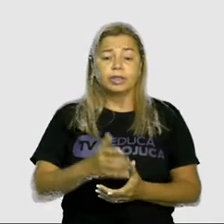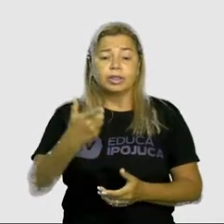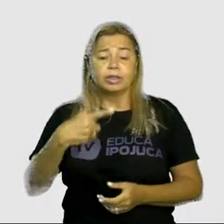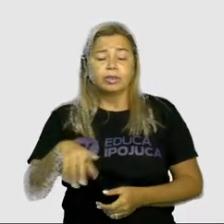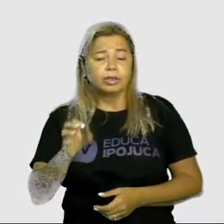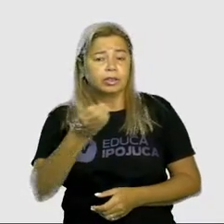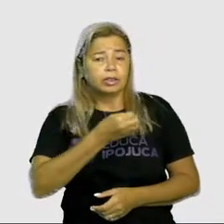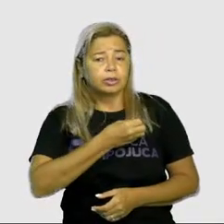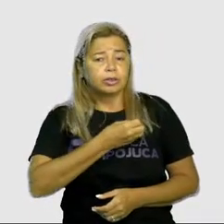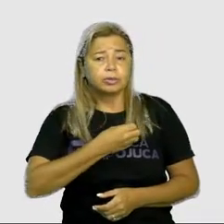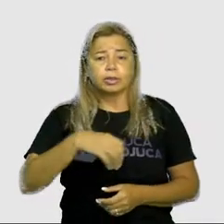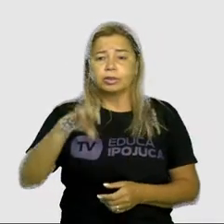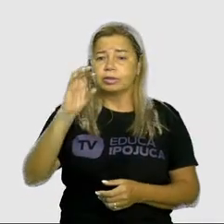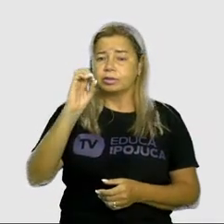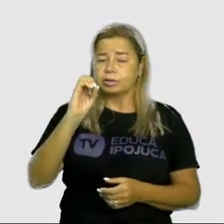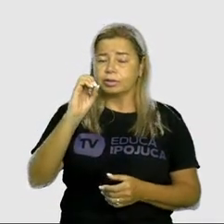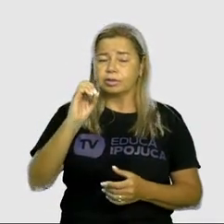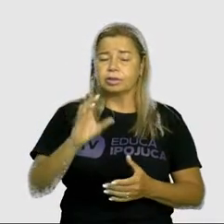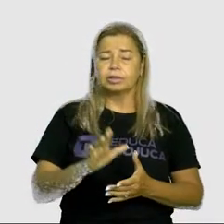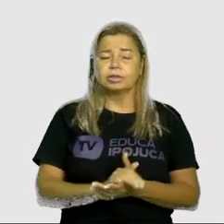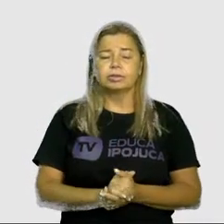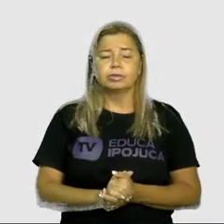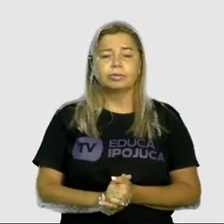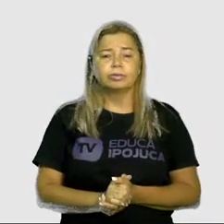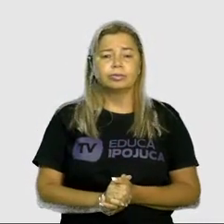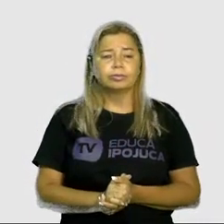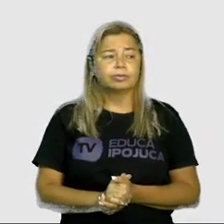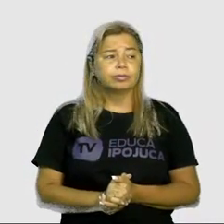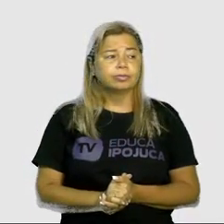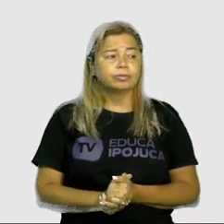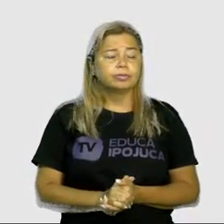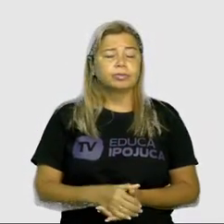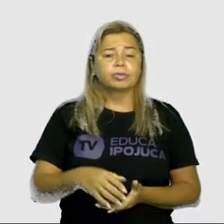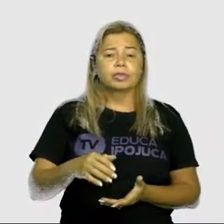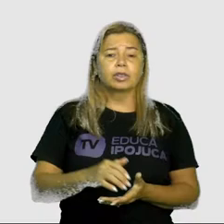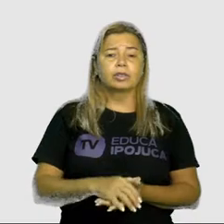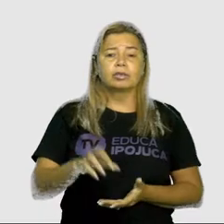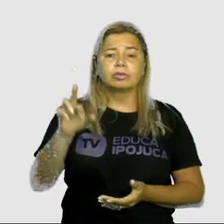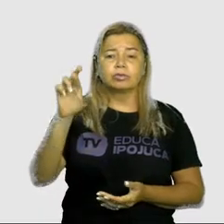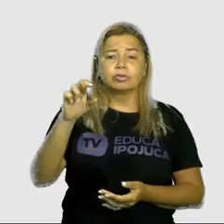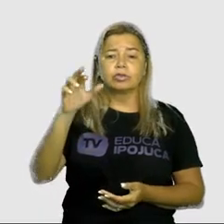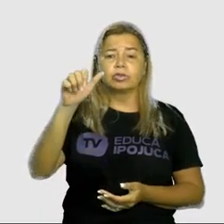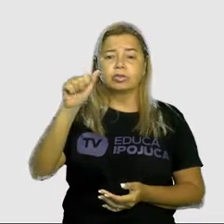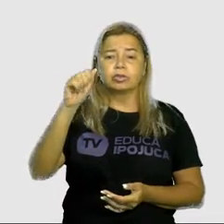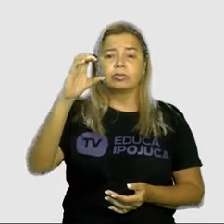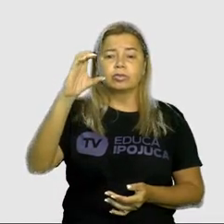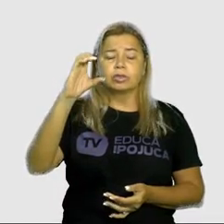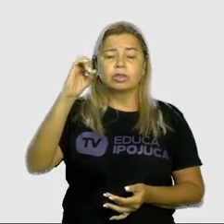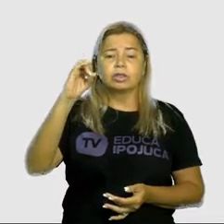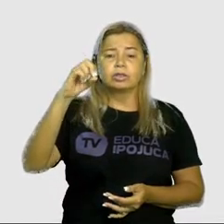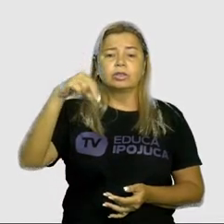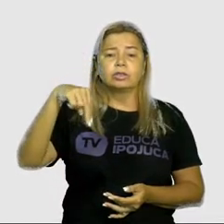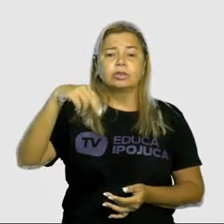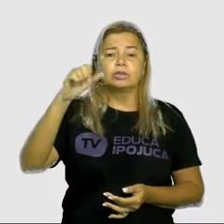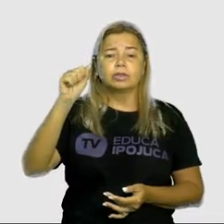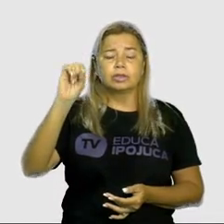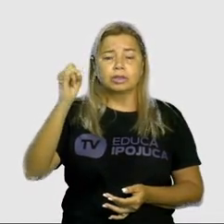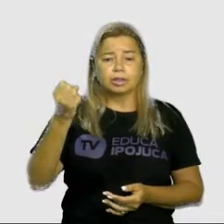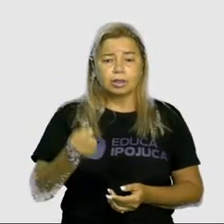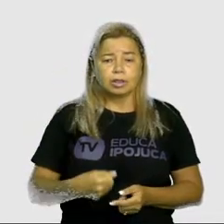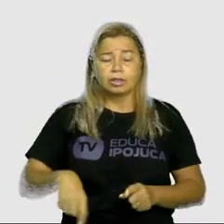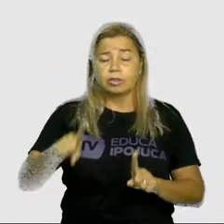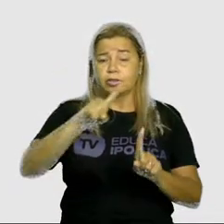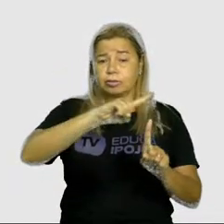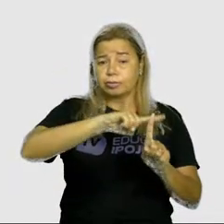esse aqui a gente tem a classificação dos números racionais os racionais não negativos Ela te chama os Racionais